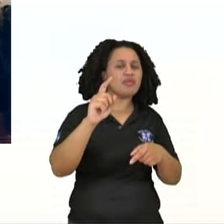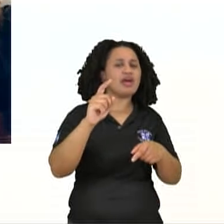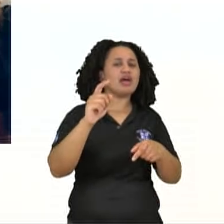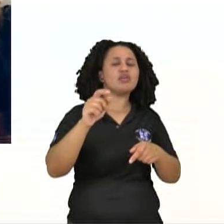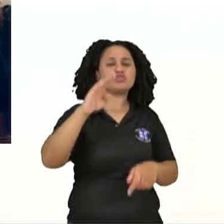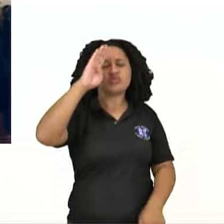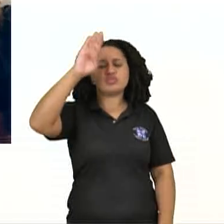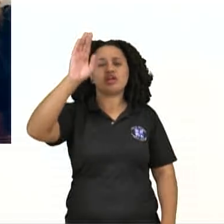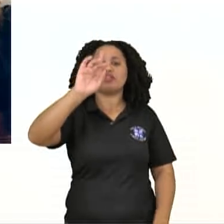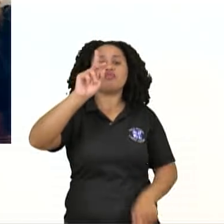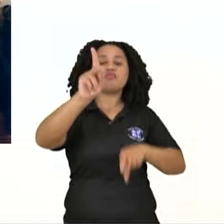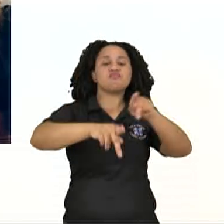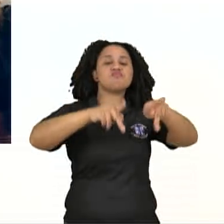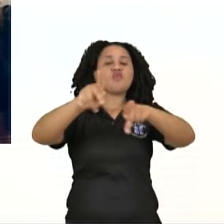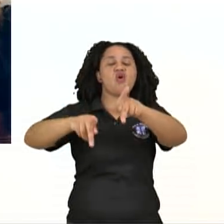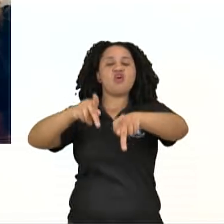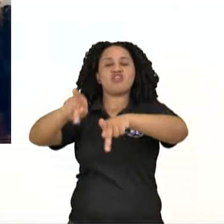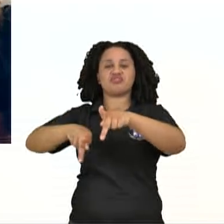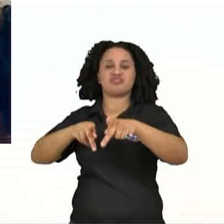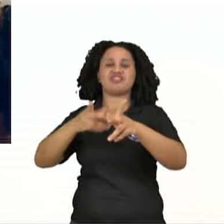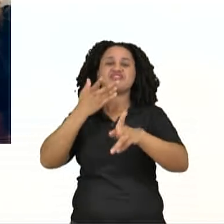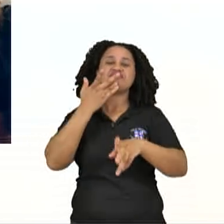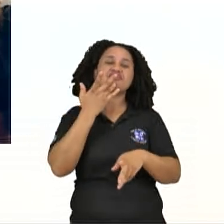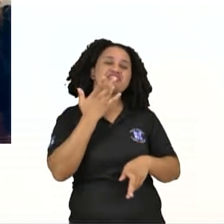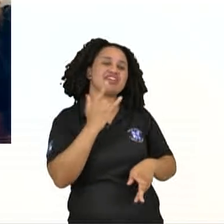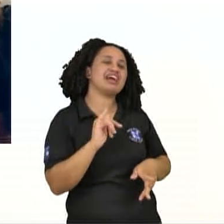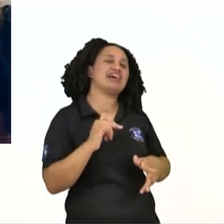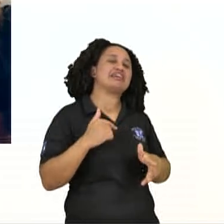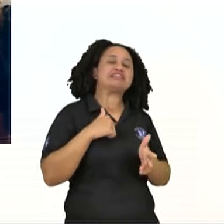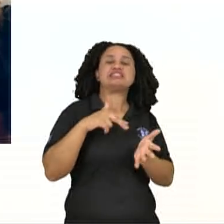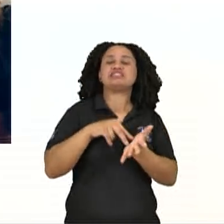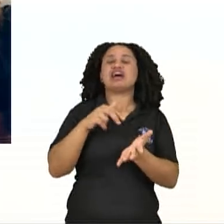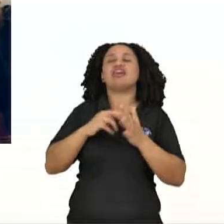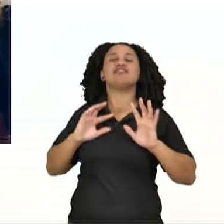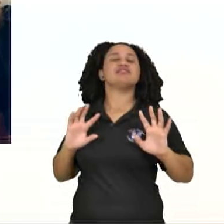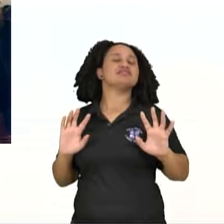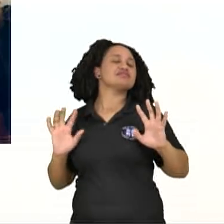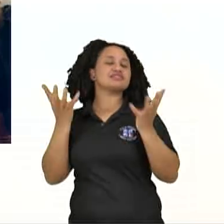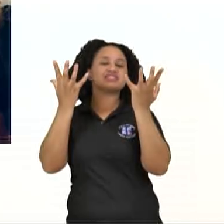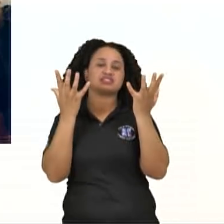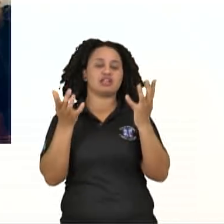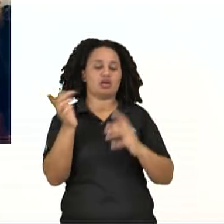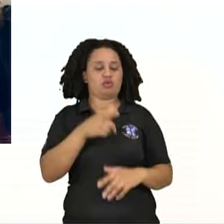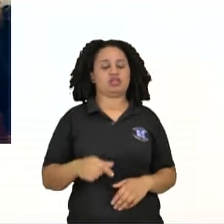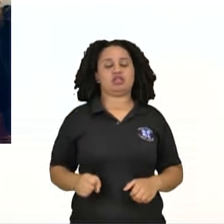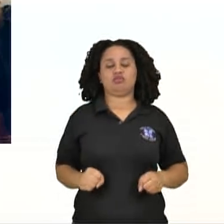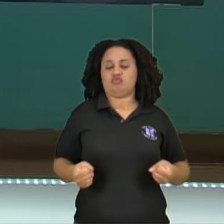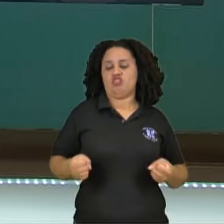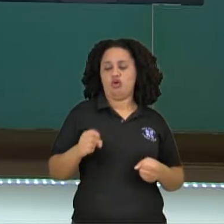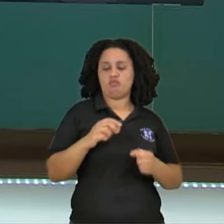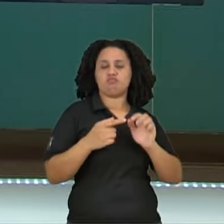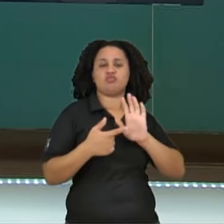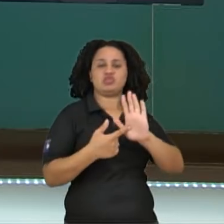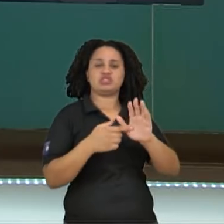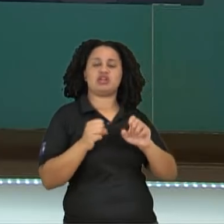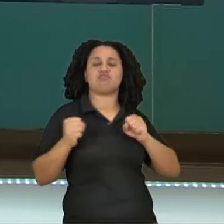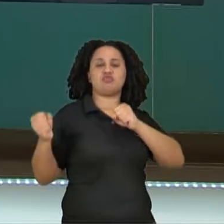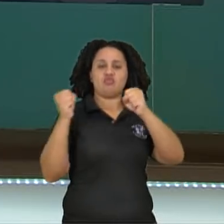frente dele, inclusive, o que tem. Se vocês não conseguem visualizar, é um crucifixo. Ah, agora ficou fácil. Quem é